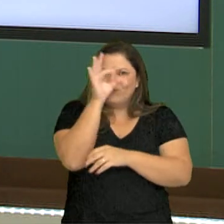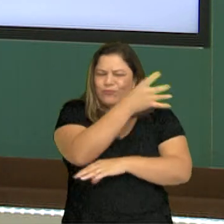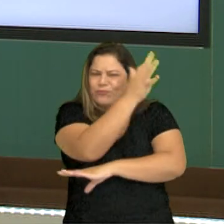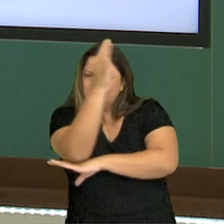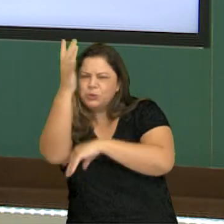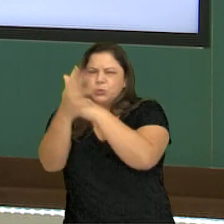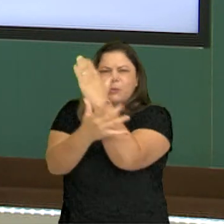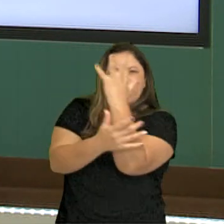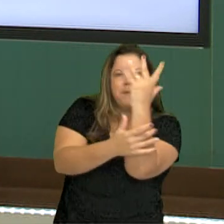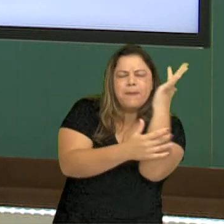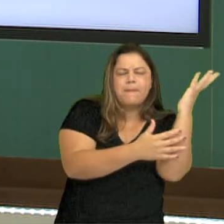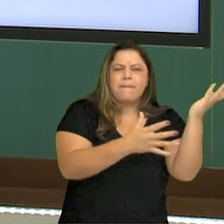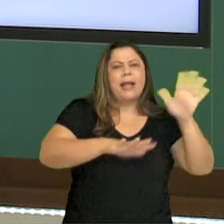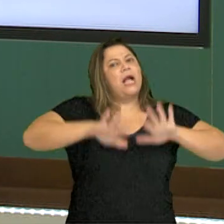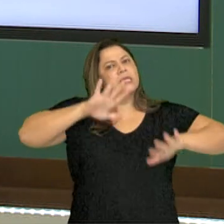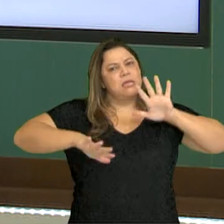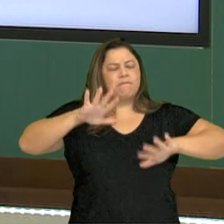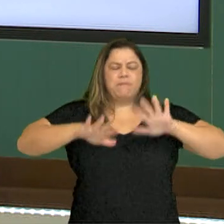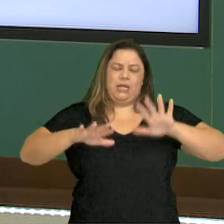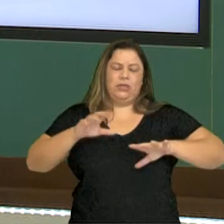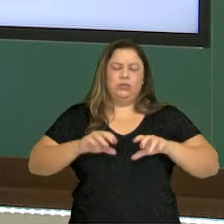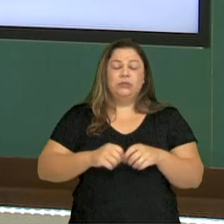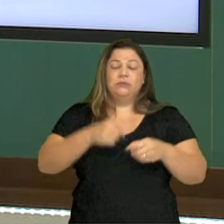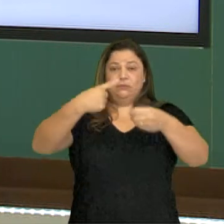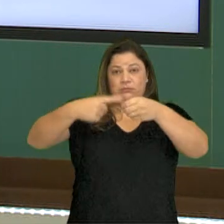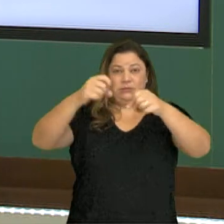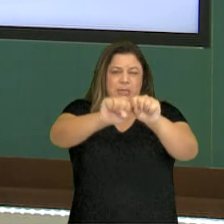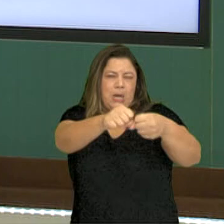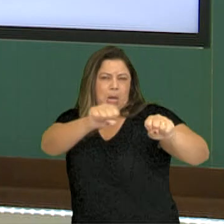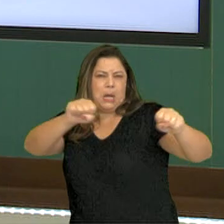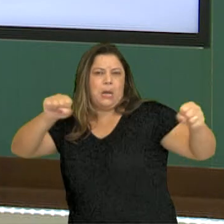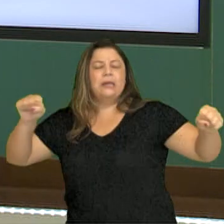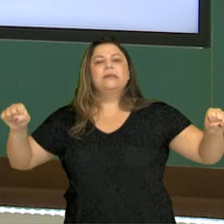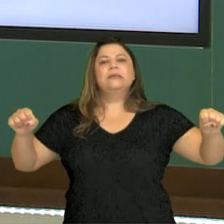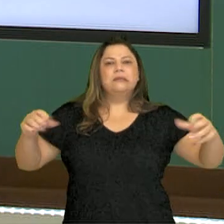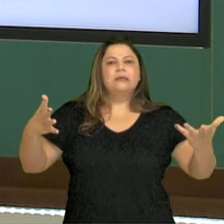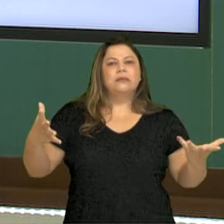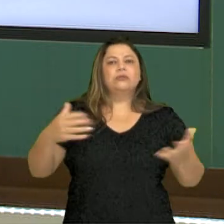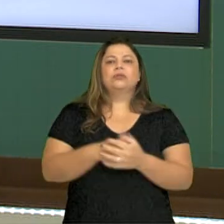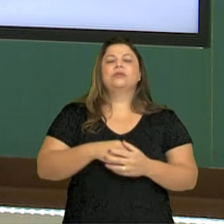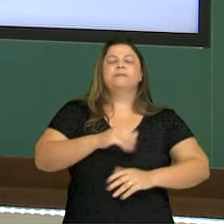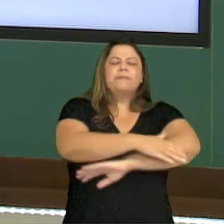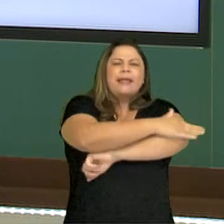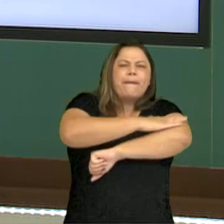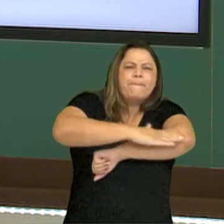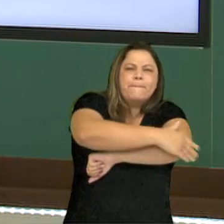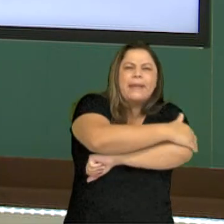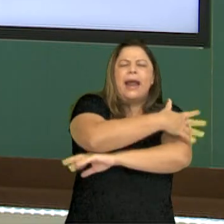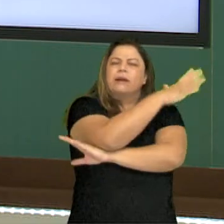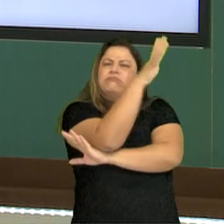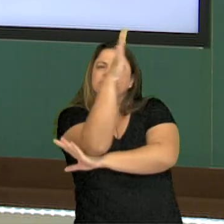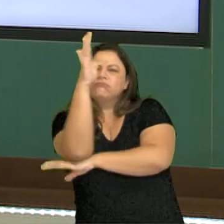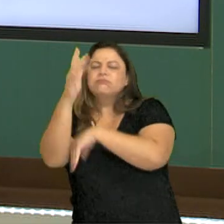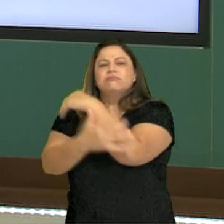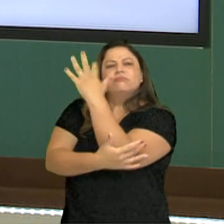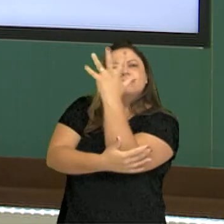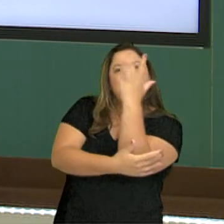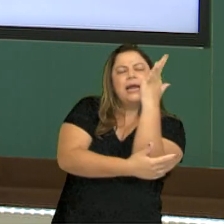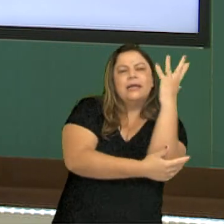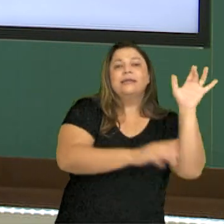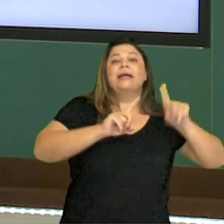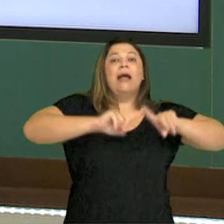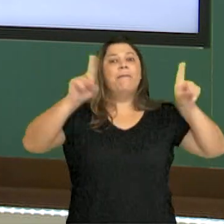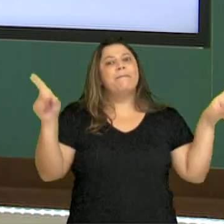depender da cidade. Grandes cidades, né, grandes centros urbanos, tem parques, bosques. Mas as